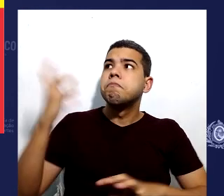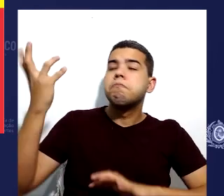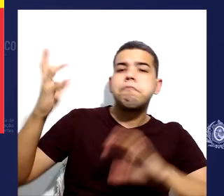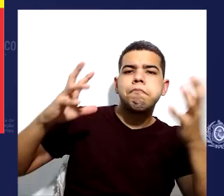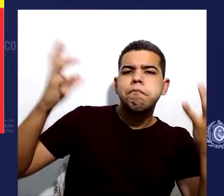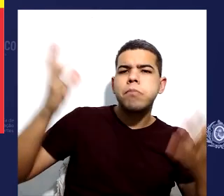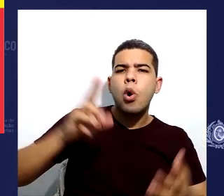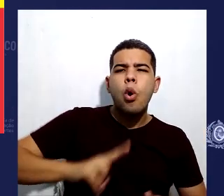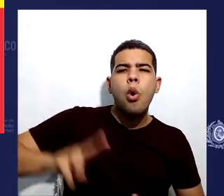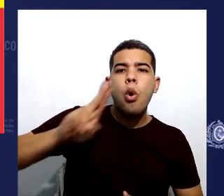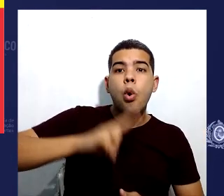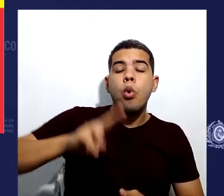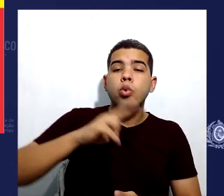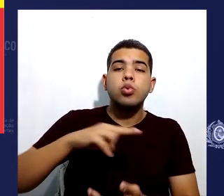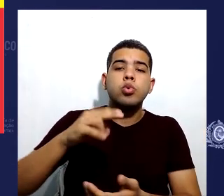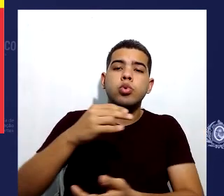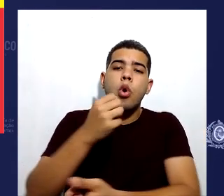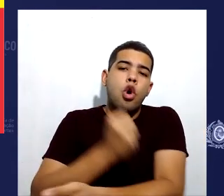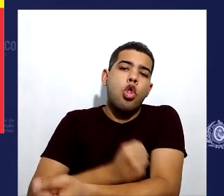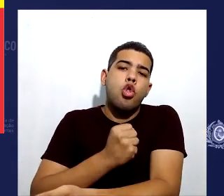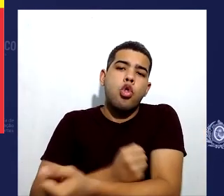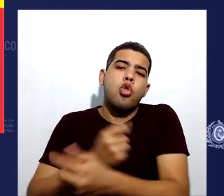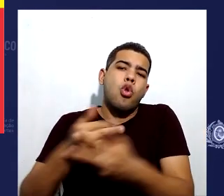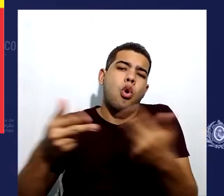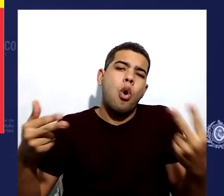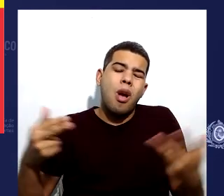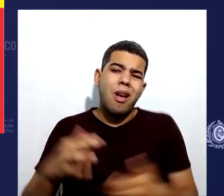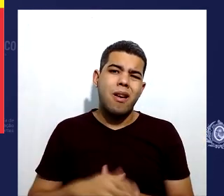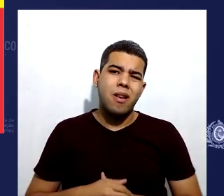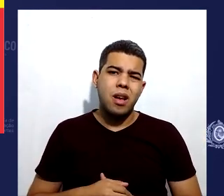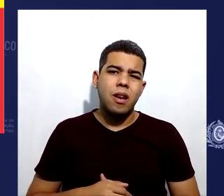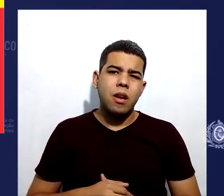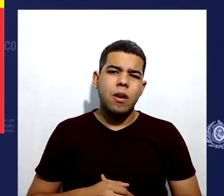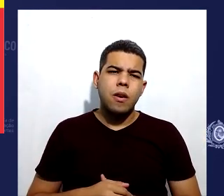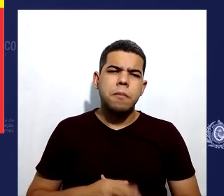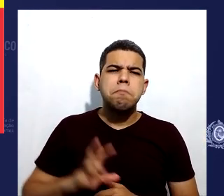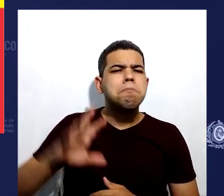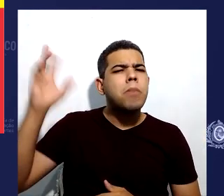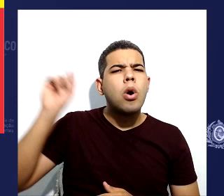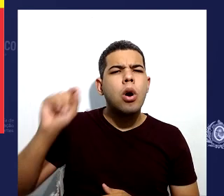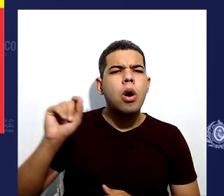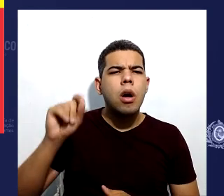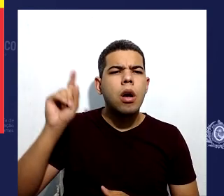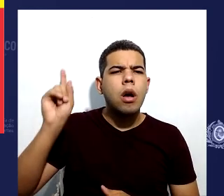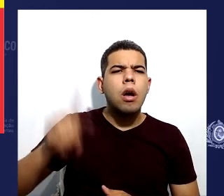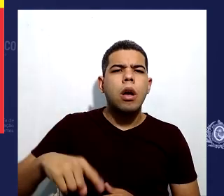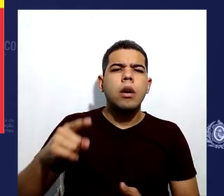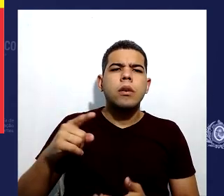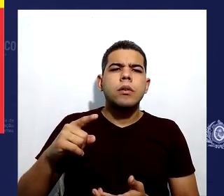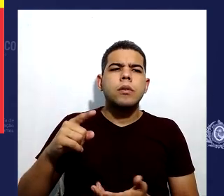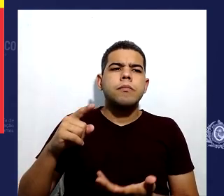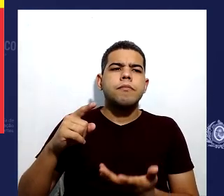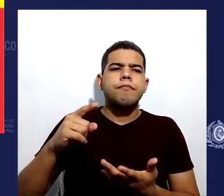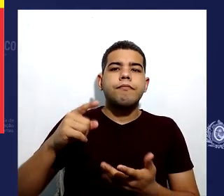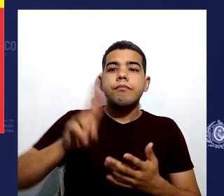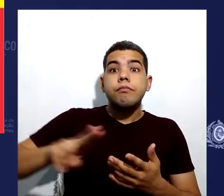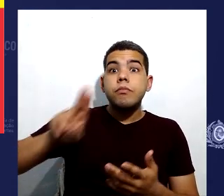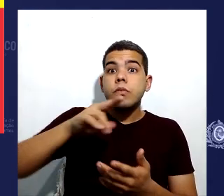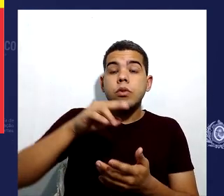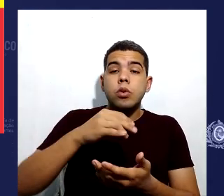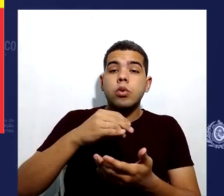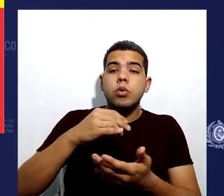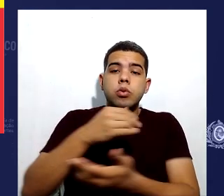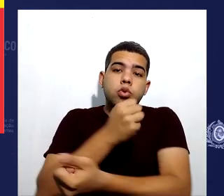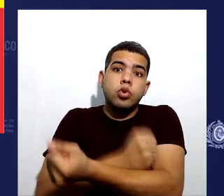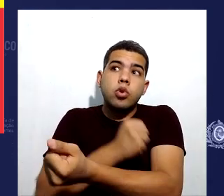sinais e sintomas, eles são compulsão pelo uso de drogas, sintomas de abstinência e